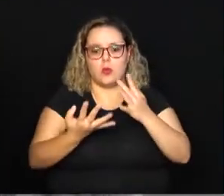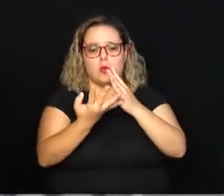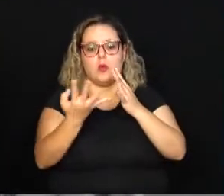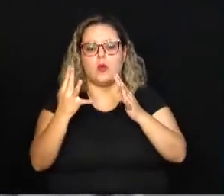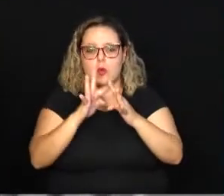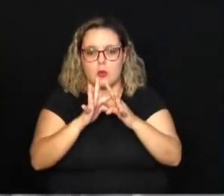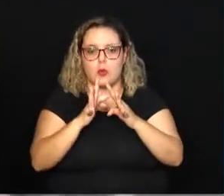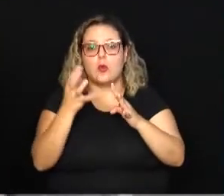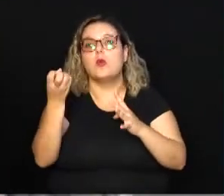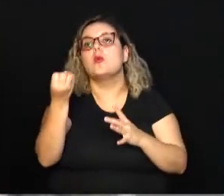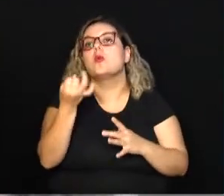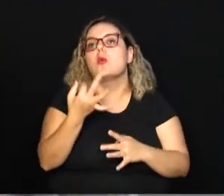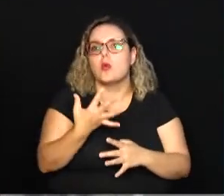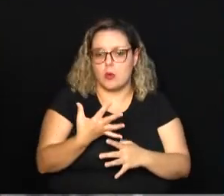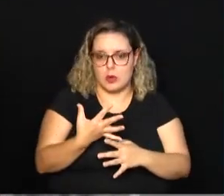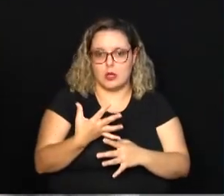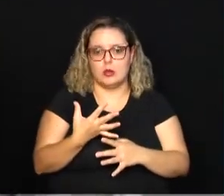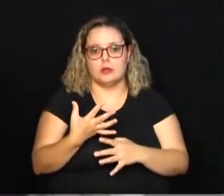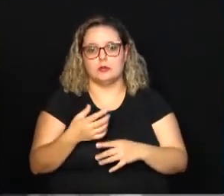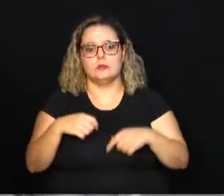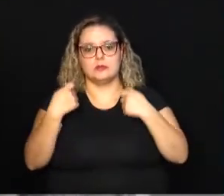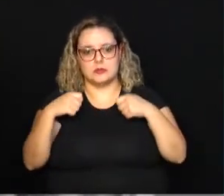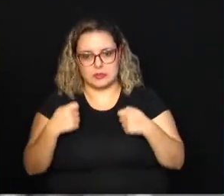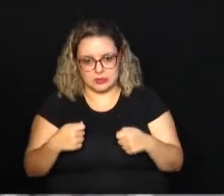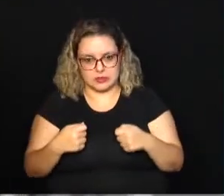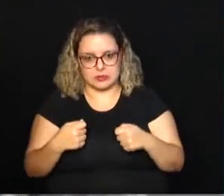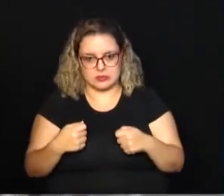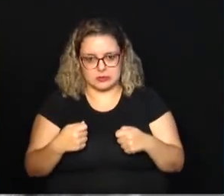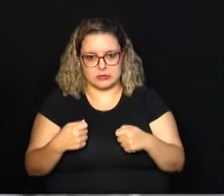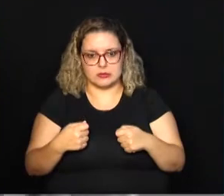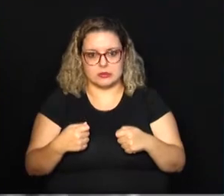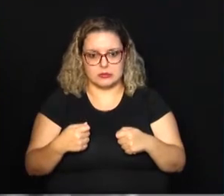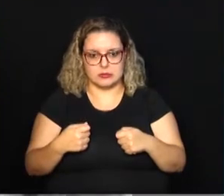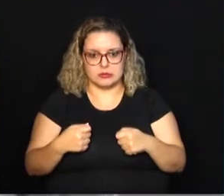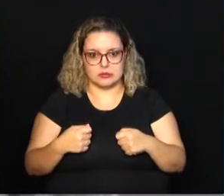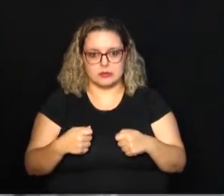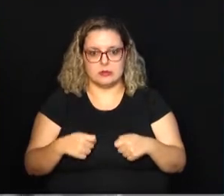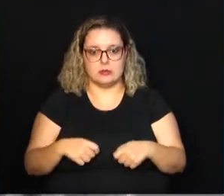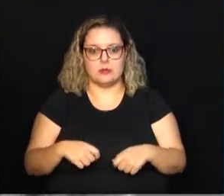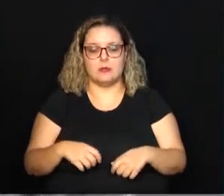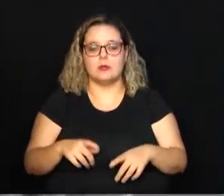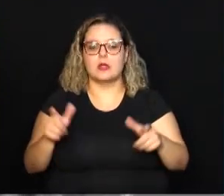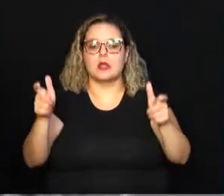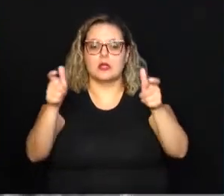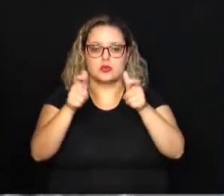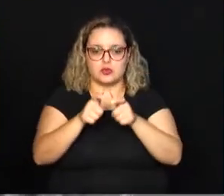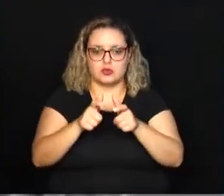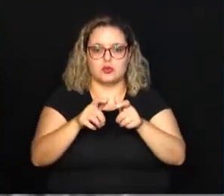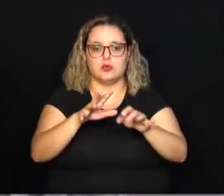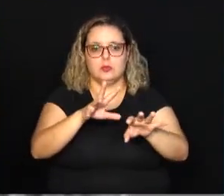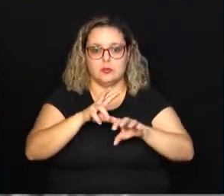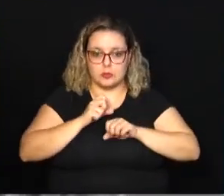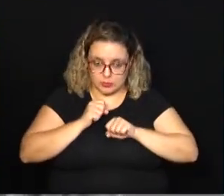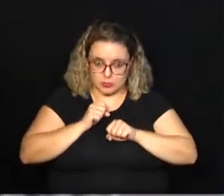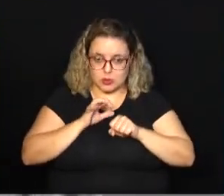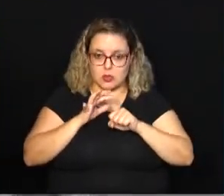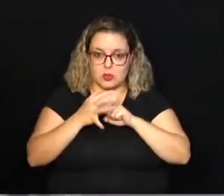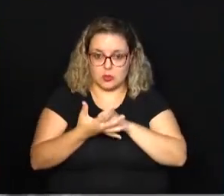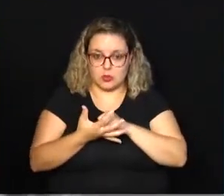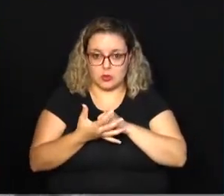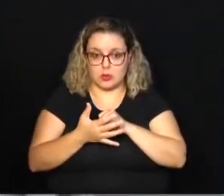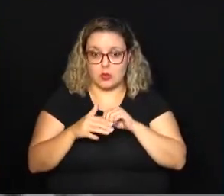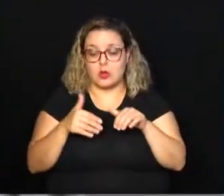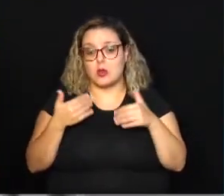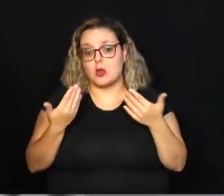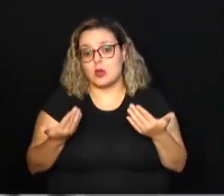da estratégia necessária para qual a taxa de isolamento necessária para reduzir a contaminação e quais são as